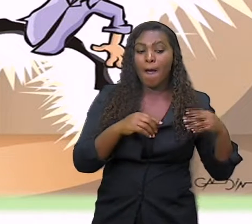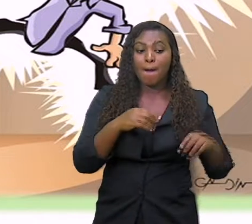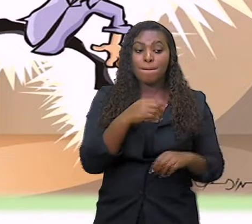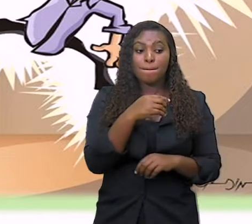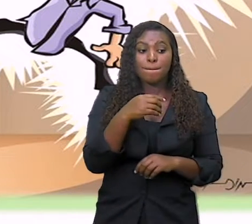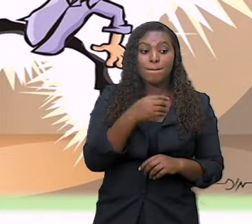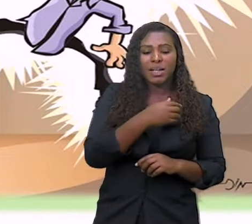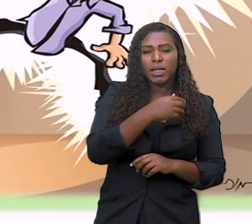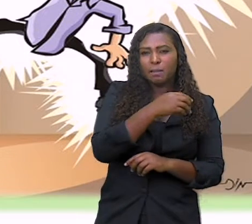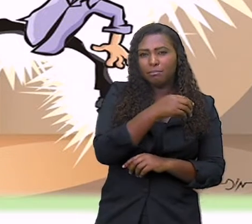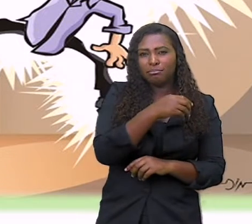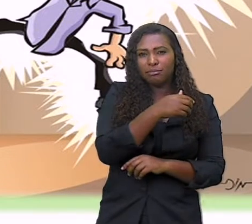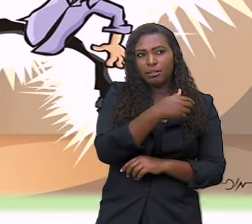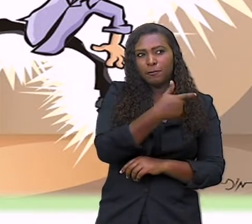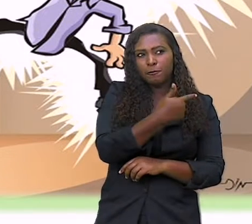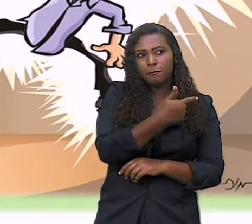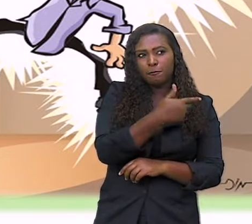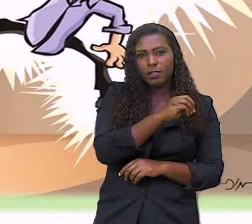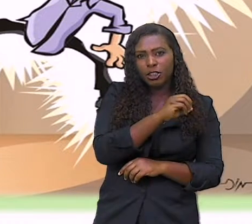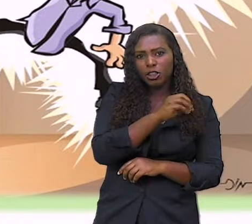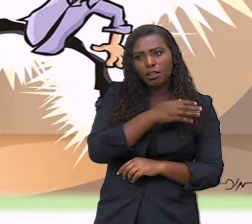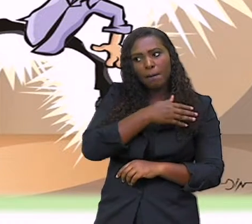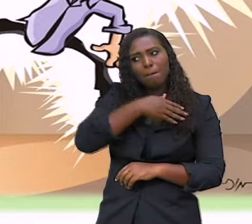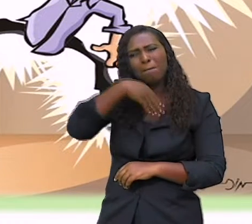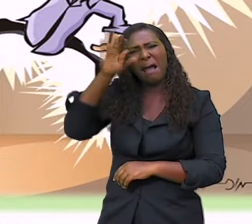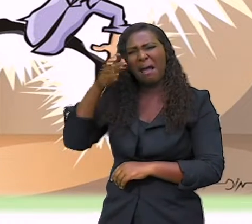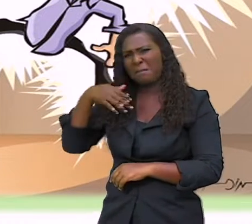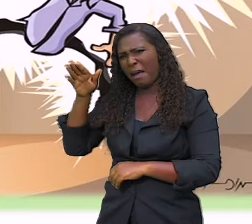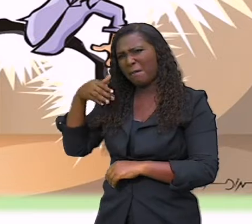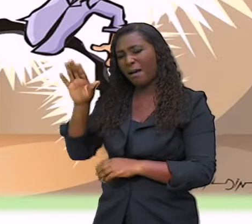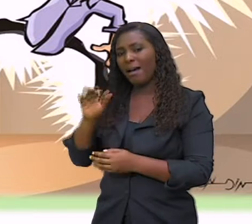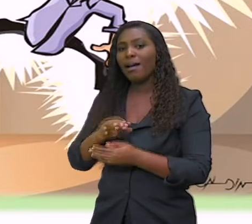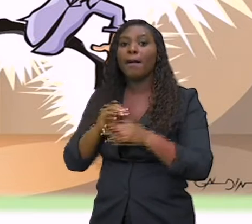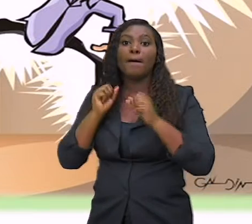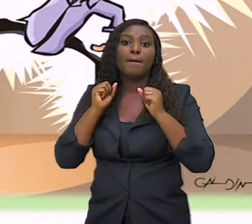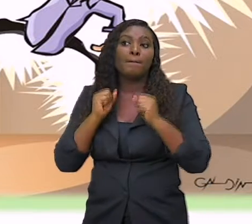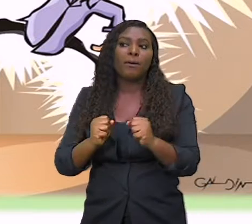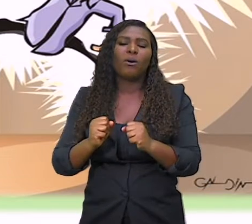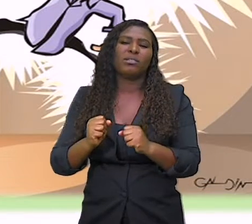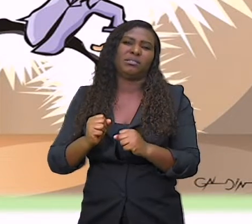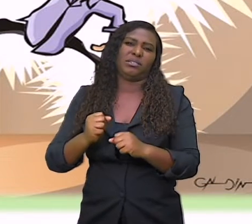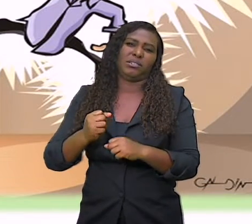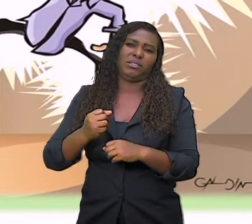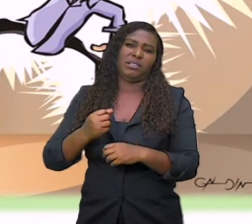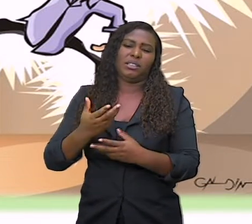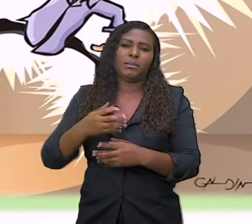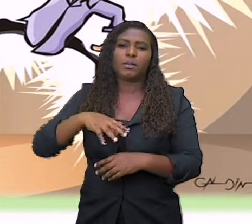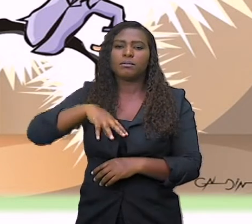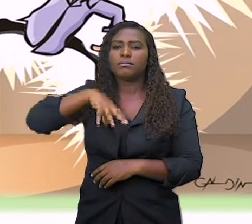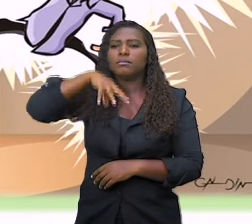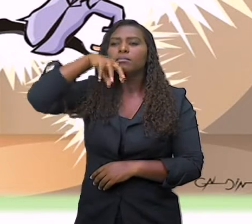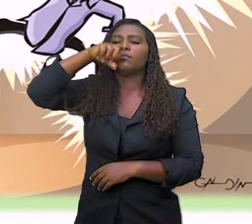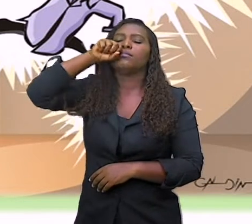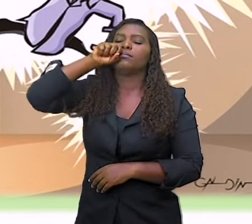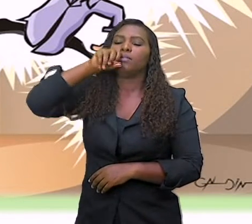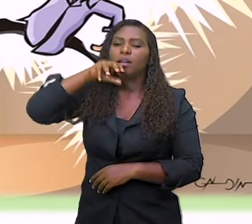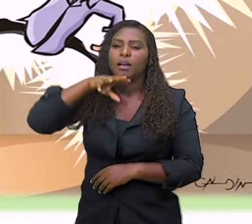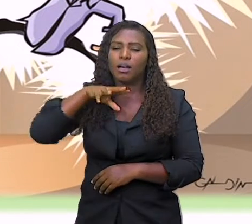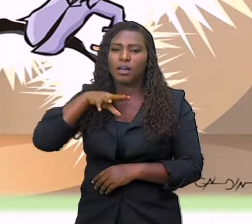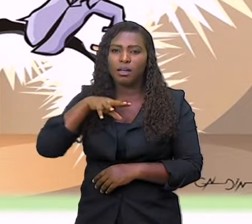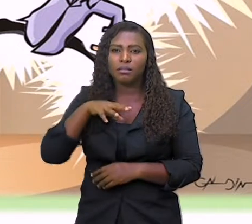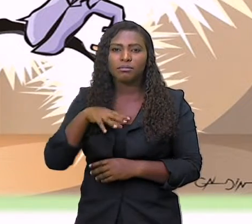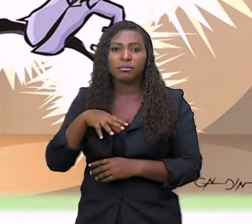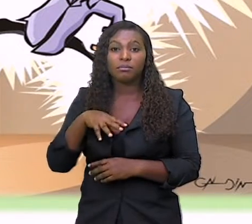respiração. Pode causar morte por asfixia, se não for socorrido a